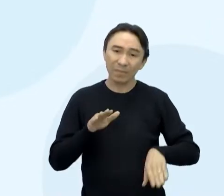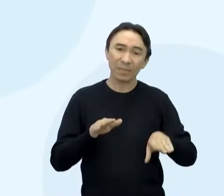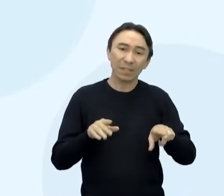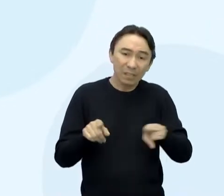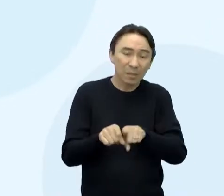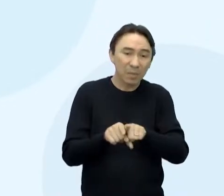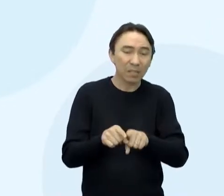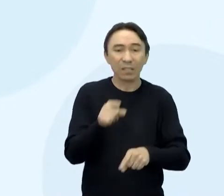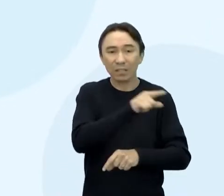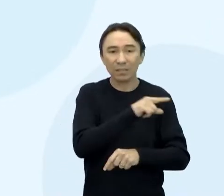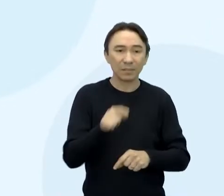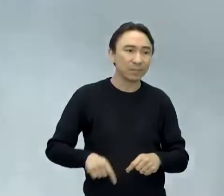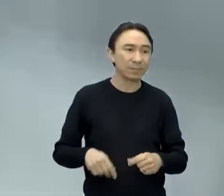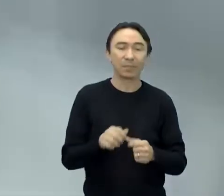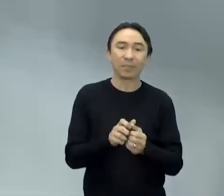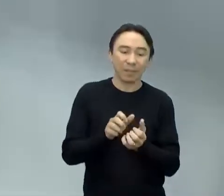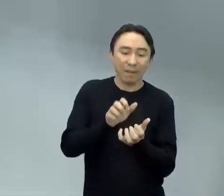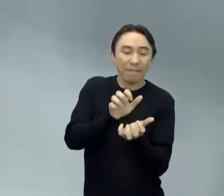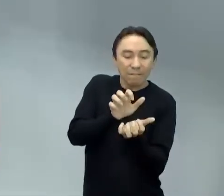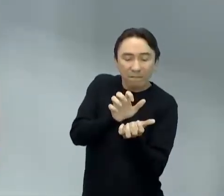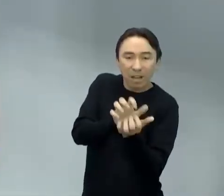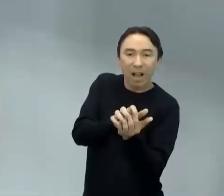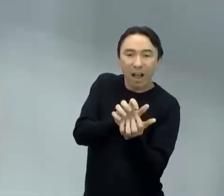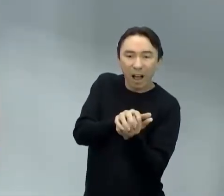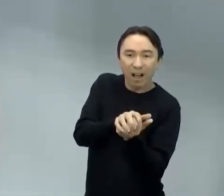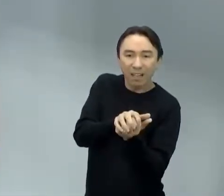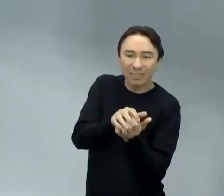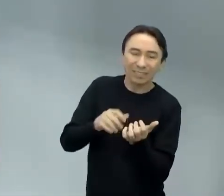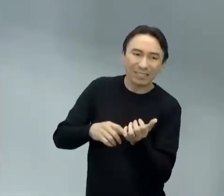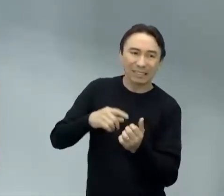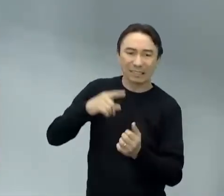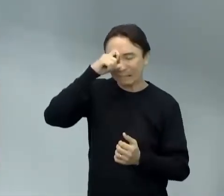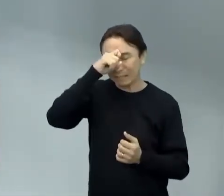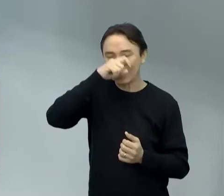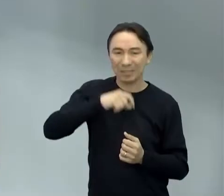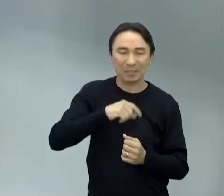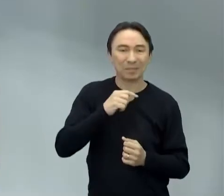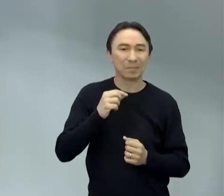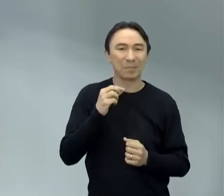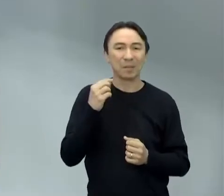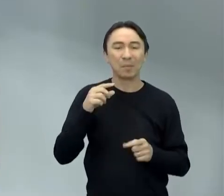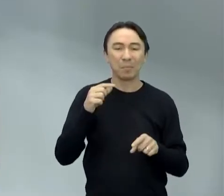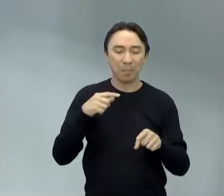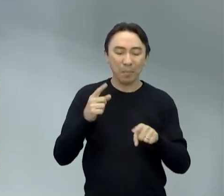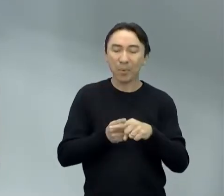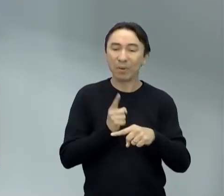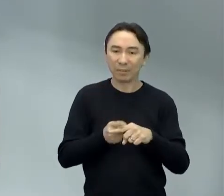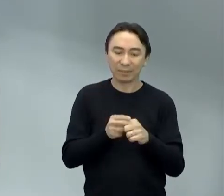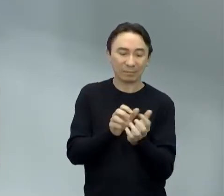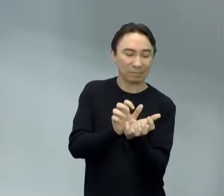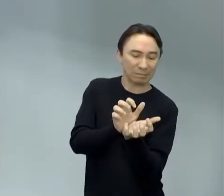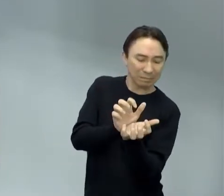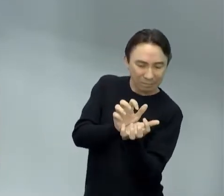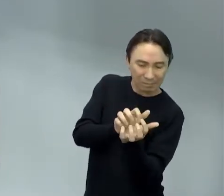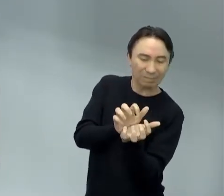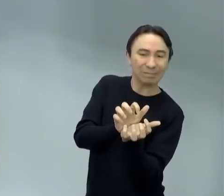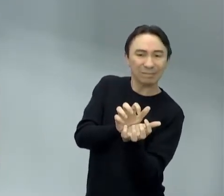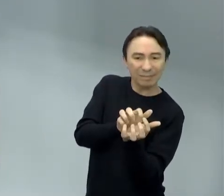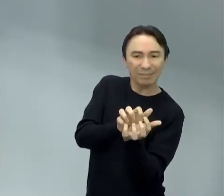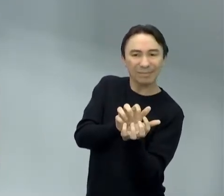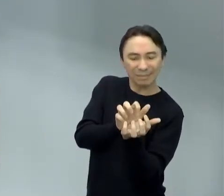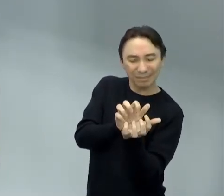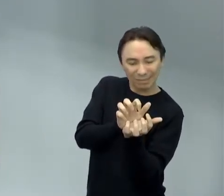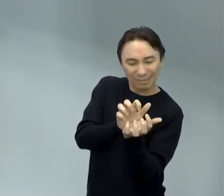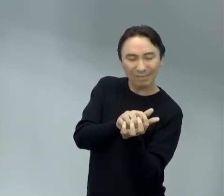a boca, justamente porque o queixo, né, tá mais pronunciado, tá mais para fora. Então, a dificuldade